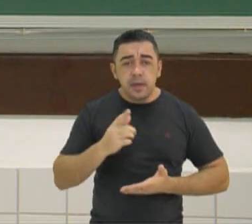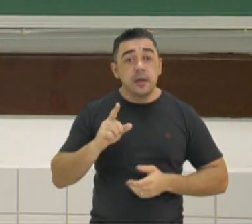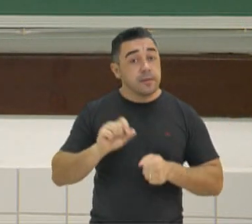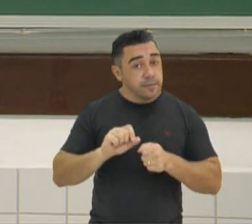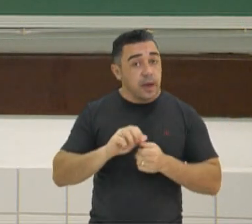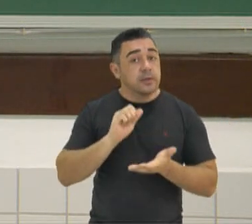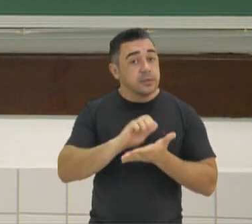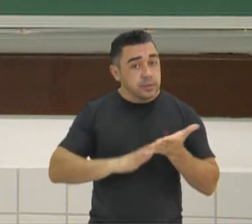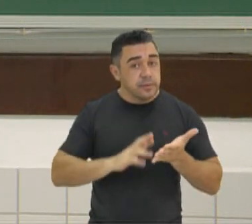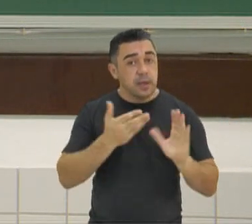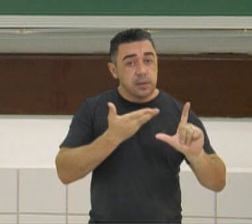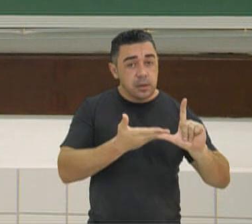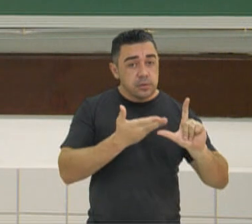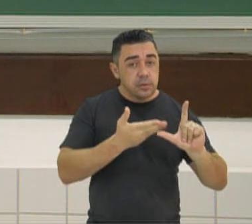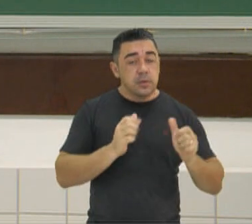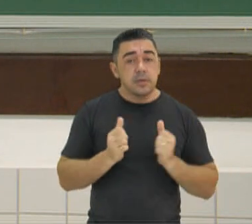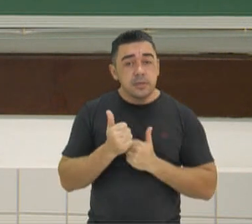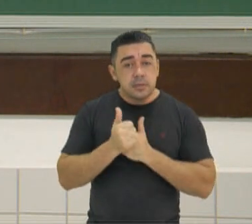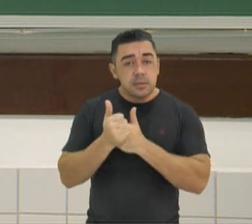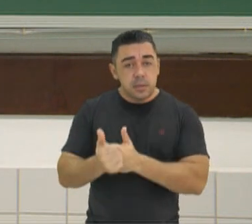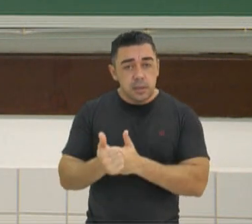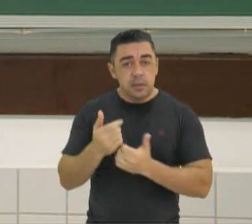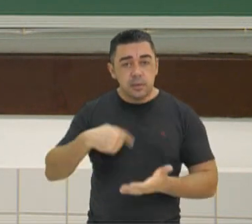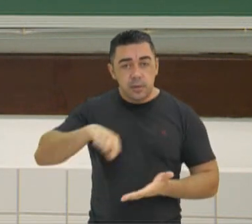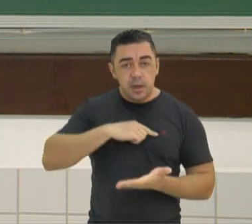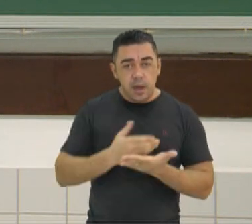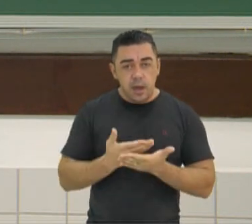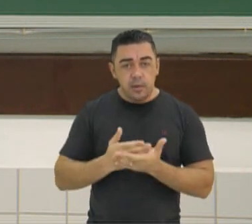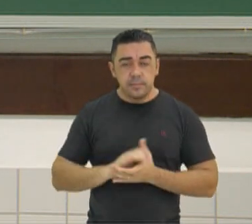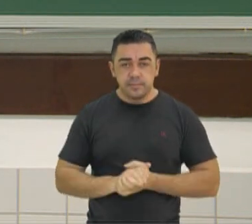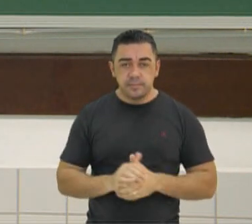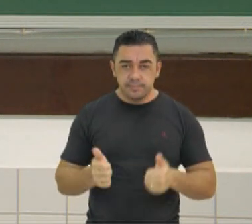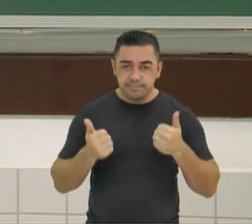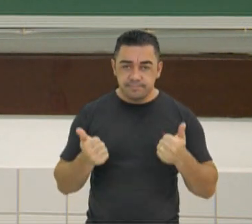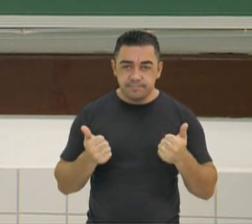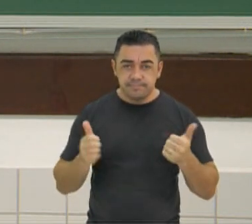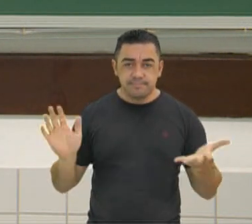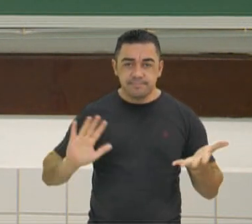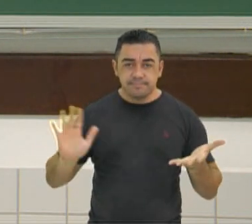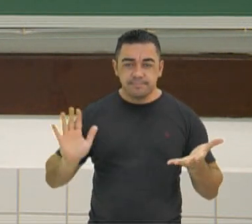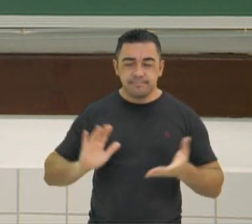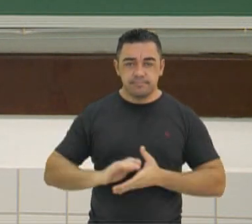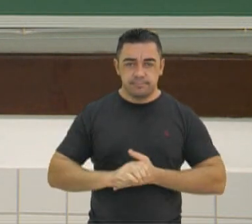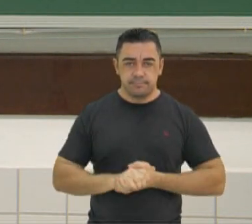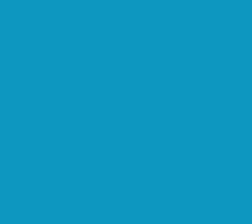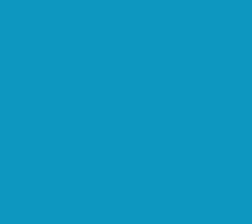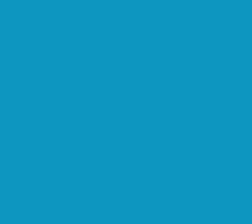atividades no Classroom e acompanhar as nossas aulas. Tudo bem? Então até a próxima!